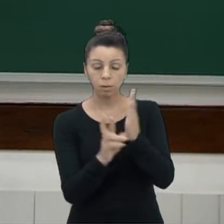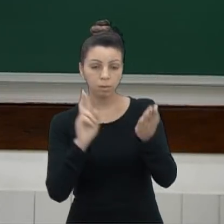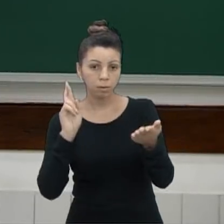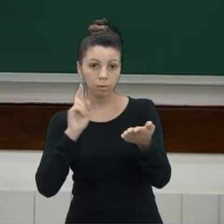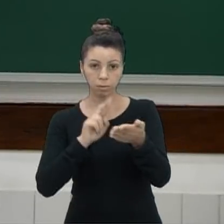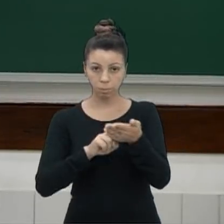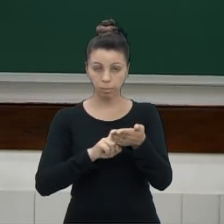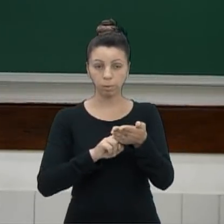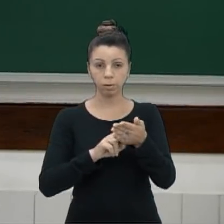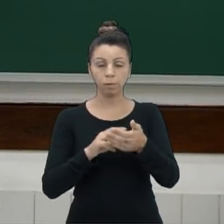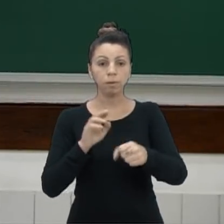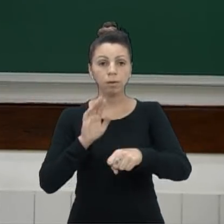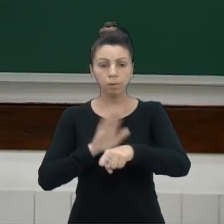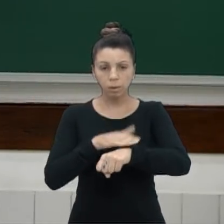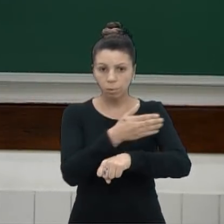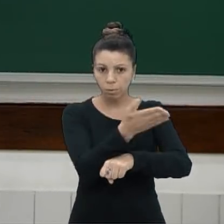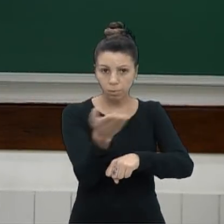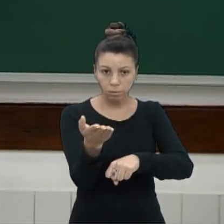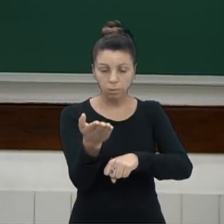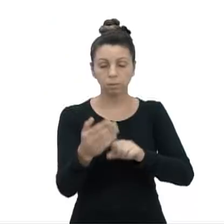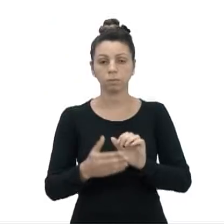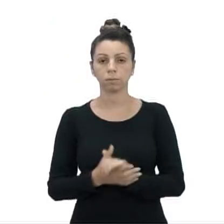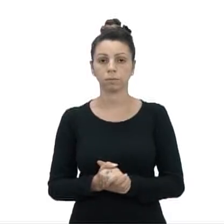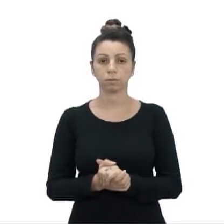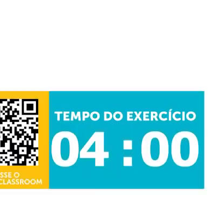dar uns minutinhos para vocês responderem isso agora.